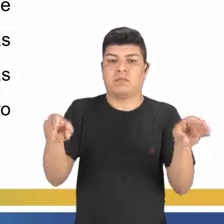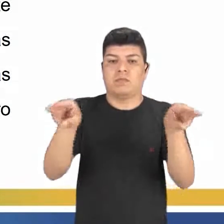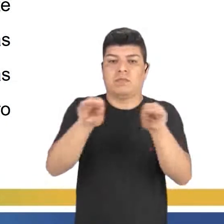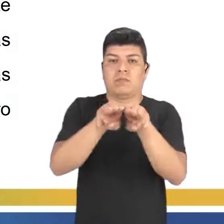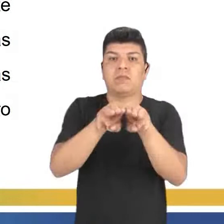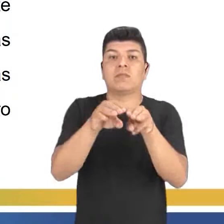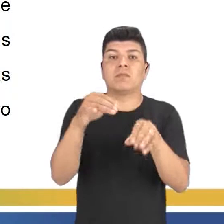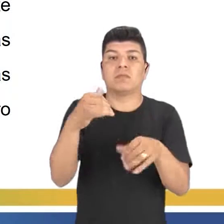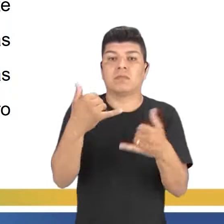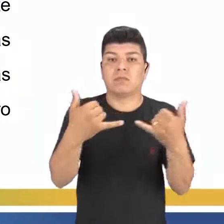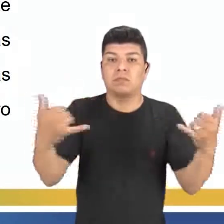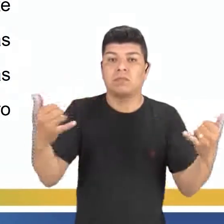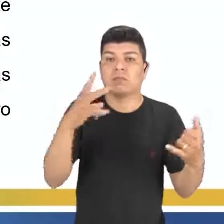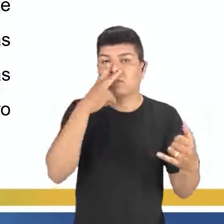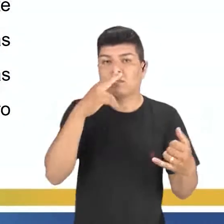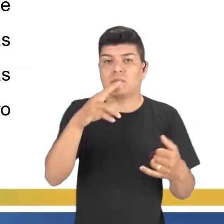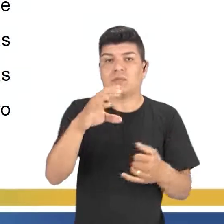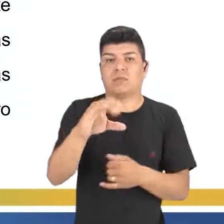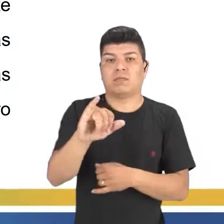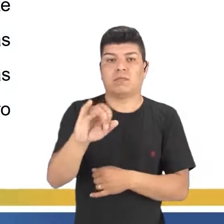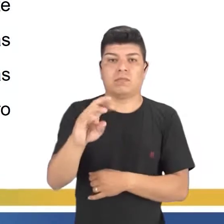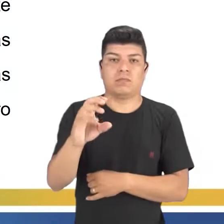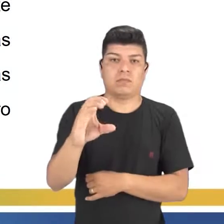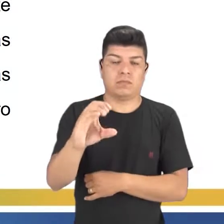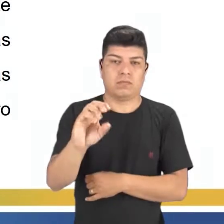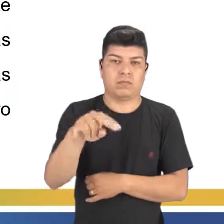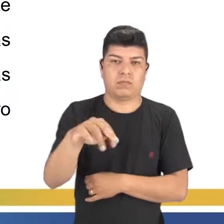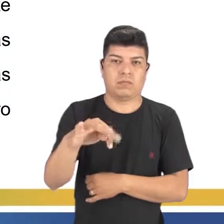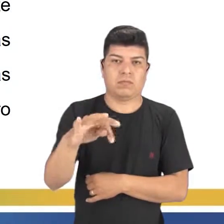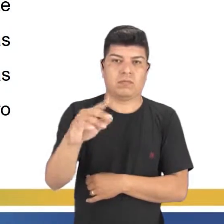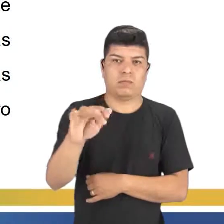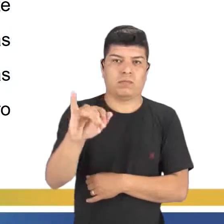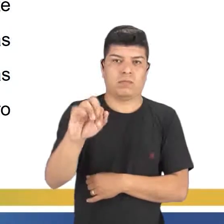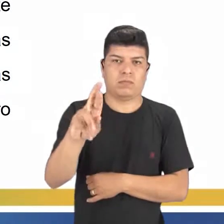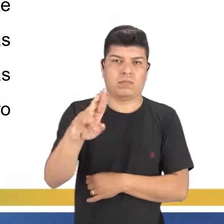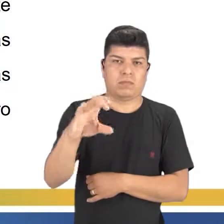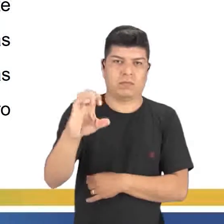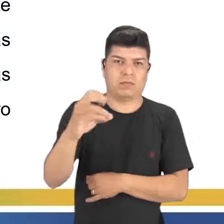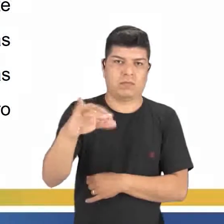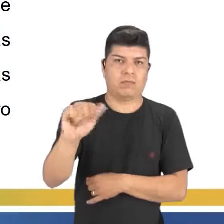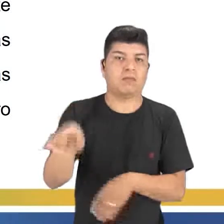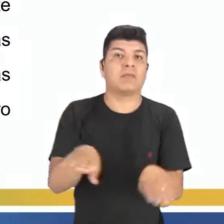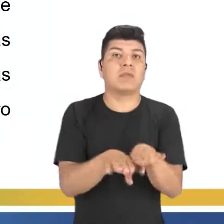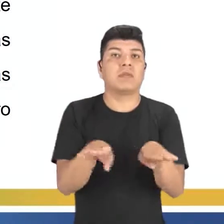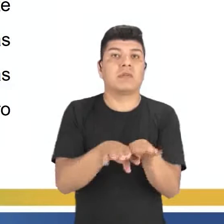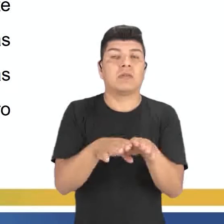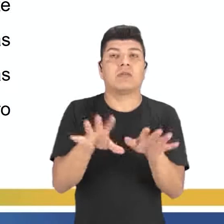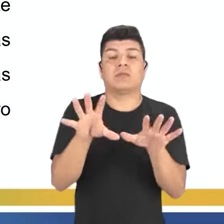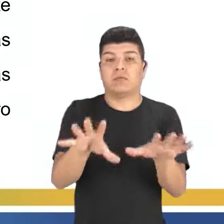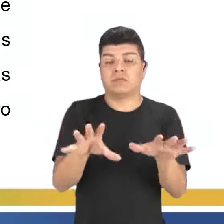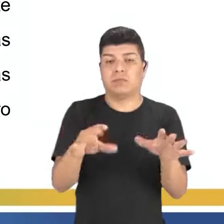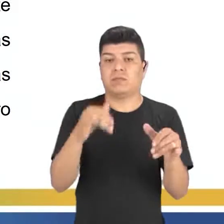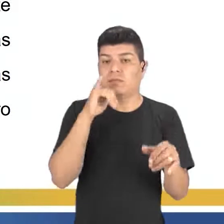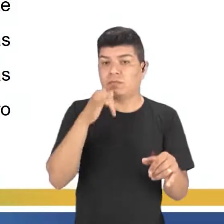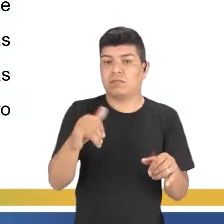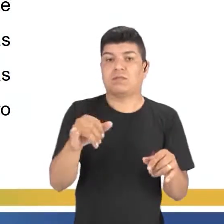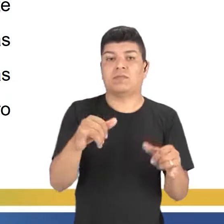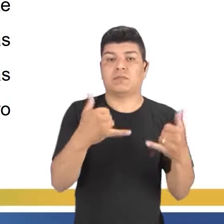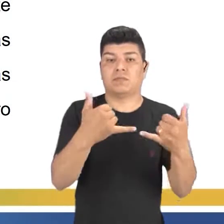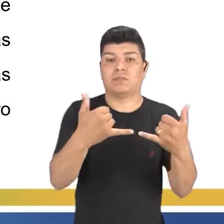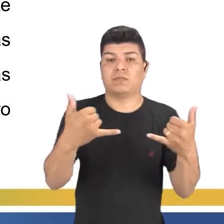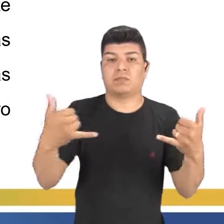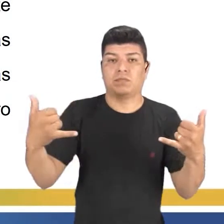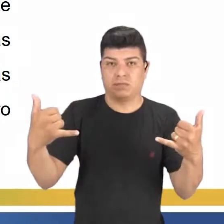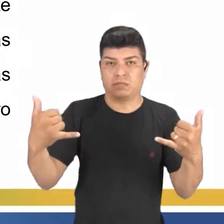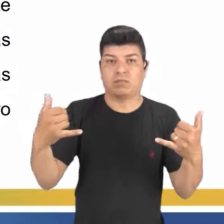do campo são circunferências concêntricas pertencentes ao plano perpendicular ao fio com um centro comum